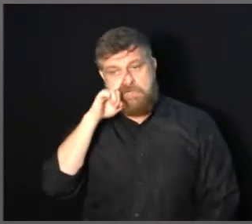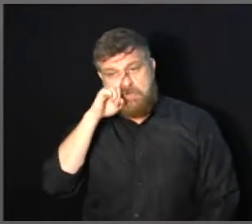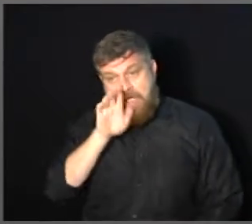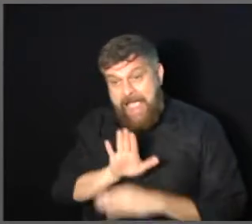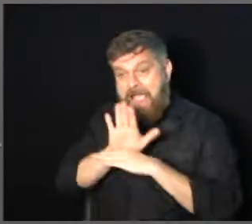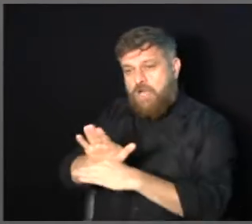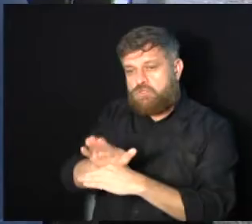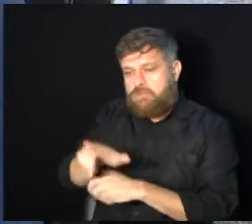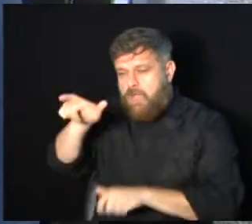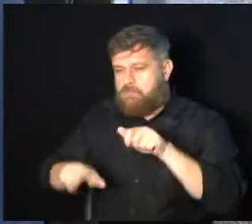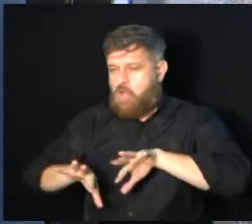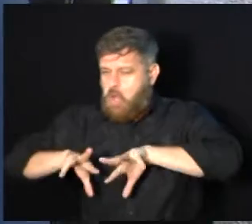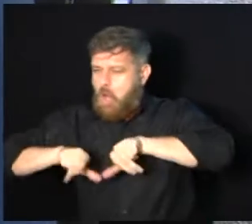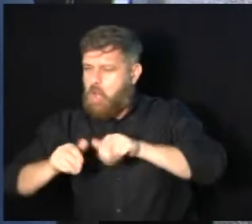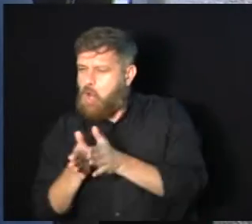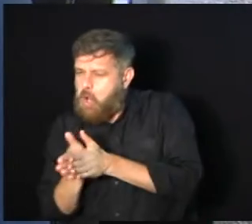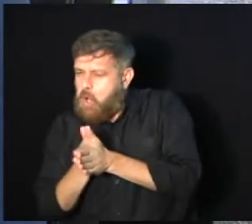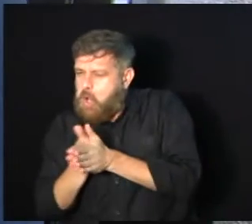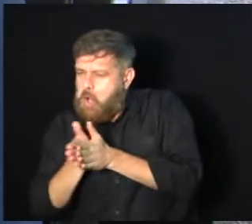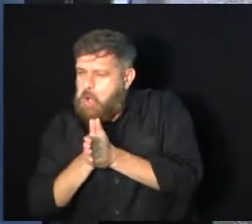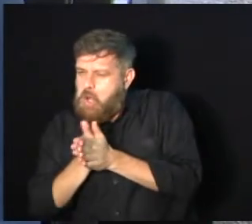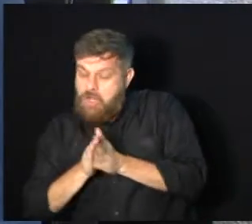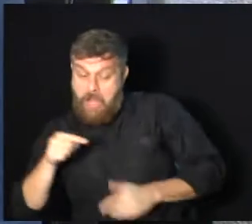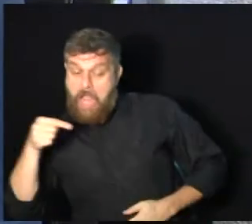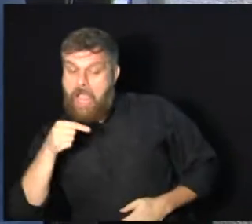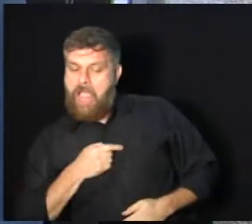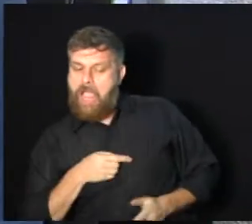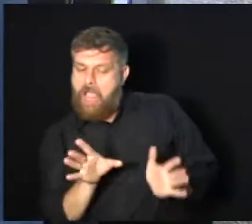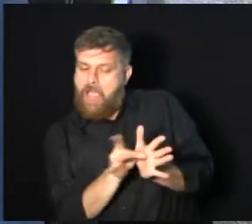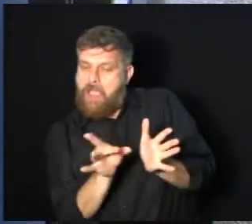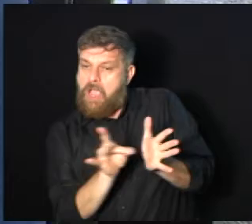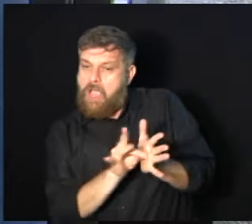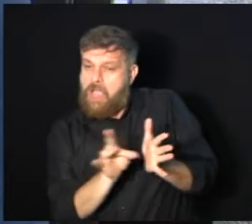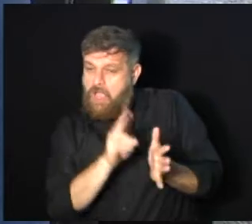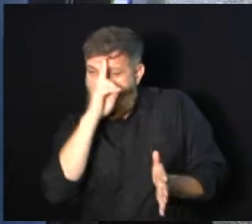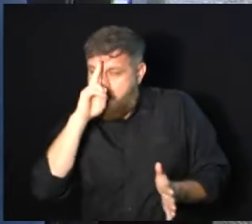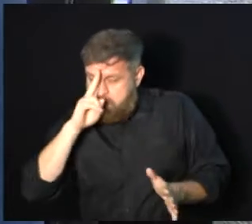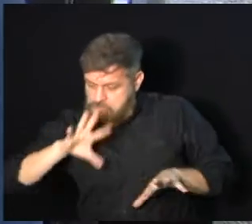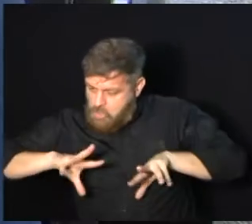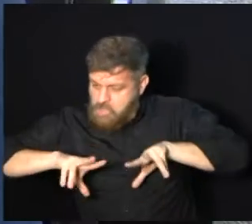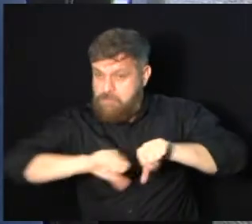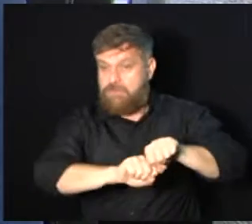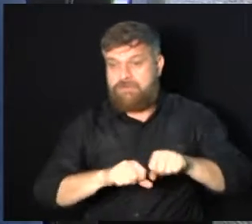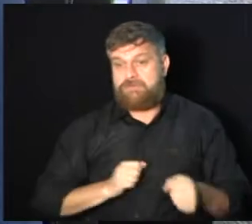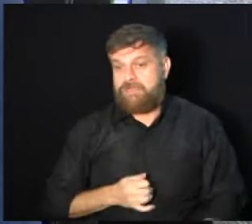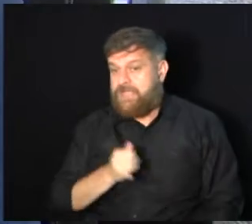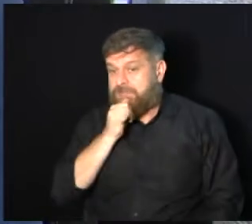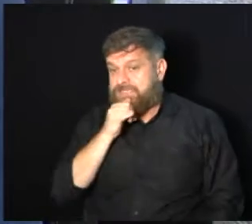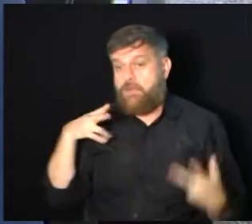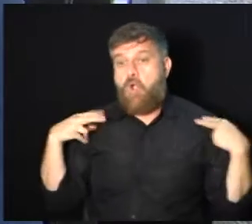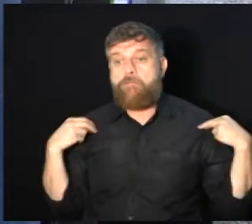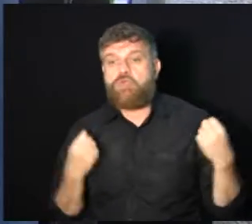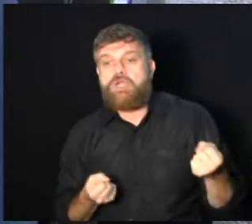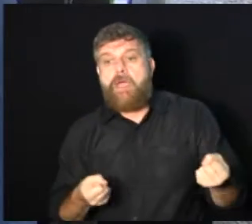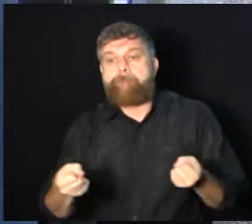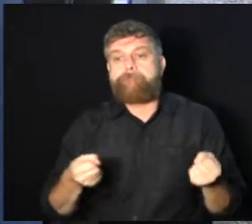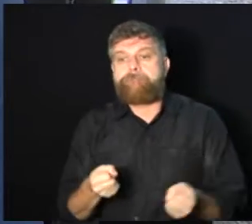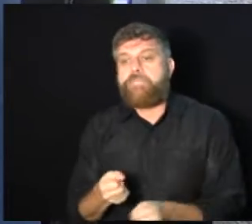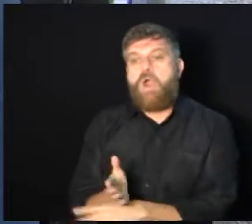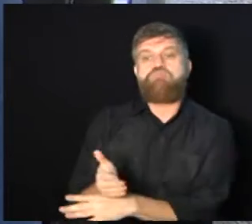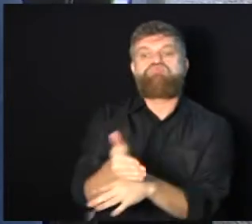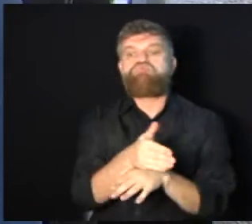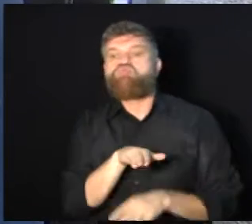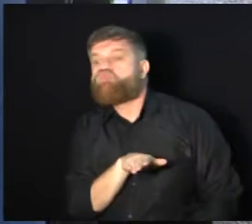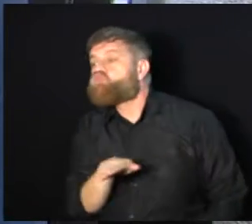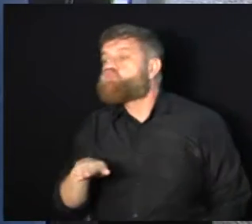ajudou na criminalidade e na violência que ocorreu. Quando você encontra um motorista de transporte por aplicativo perdido, dependendo